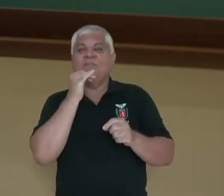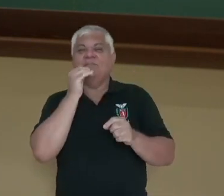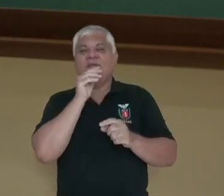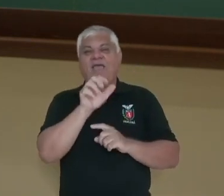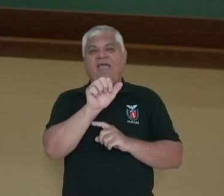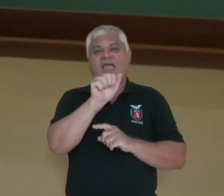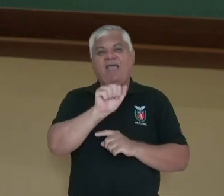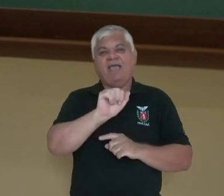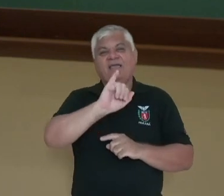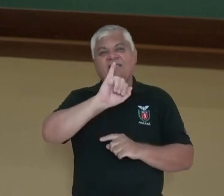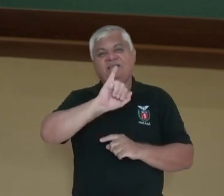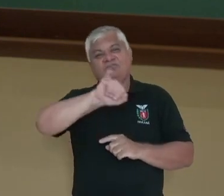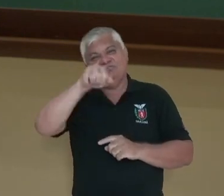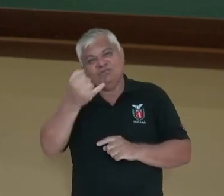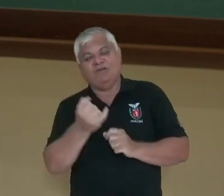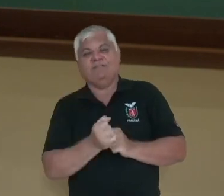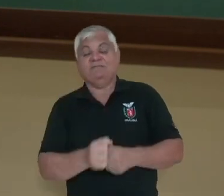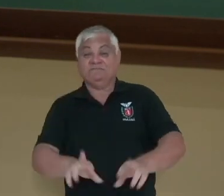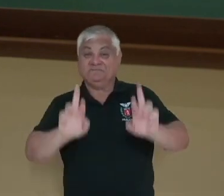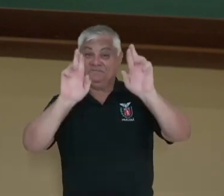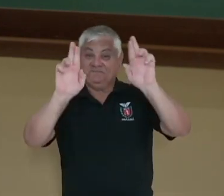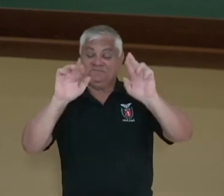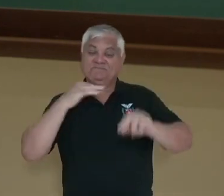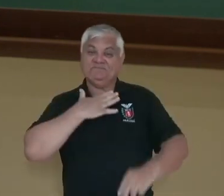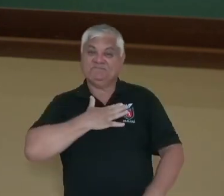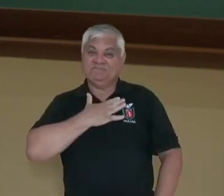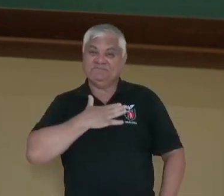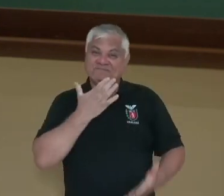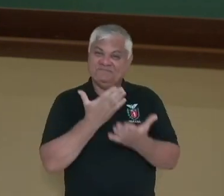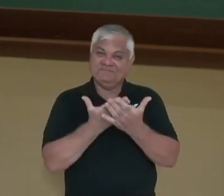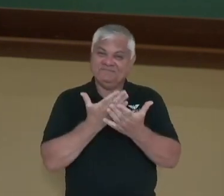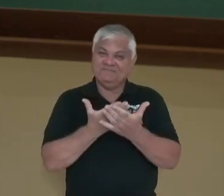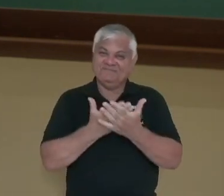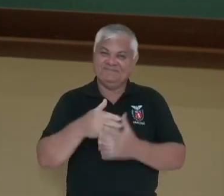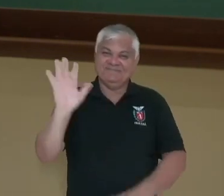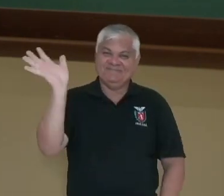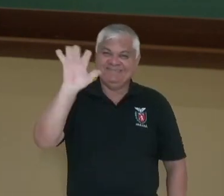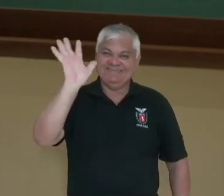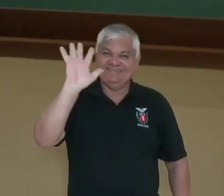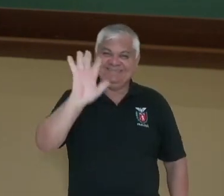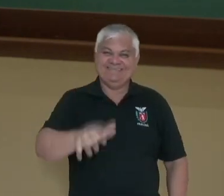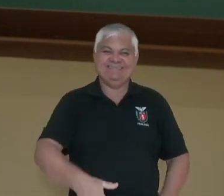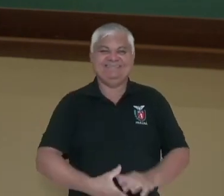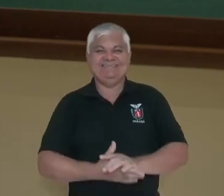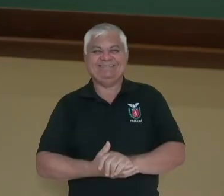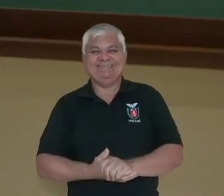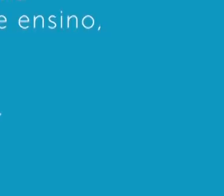lei de formação. Espero que vocês tenham gostado da aula e até breve!